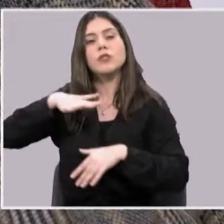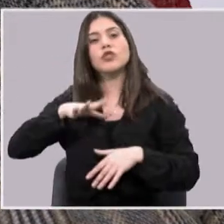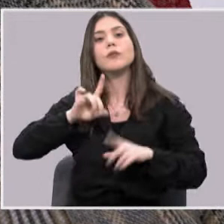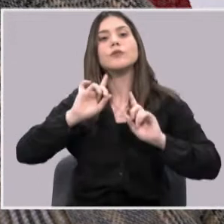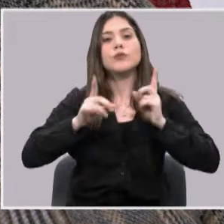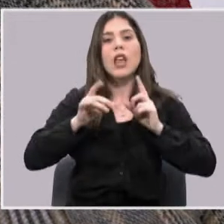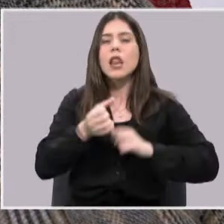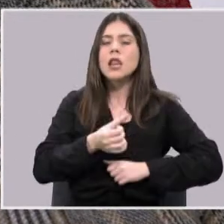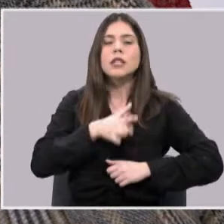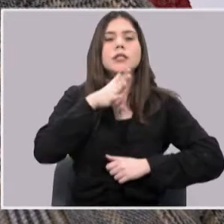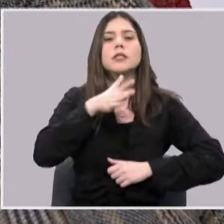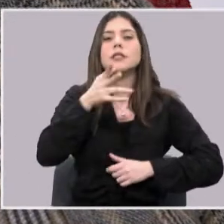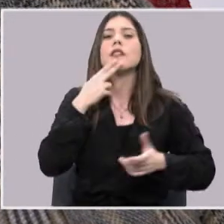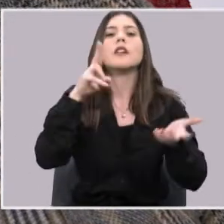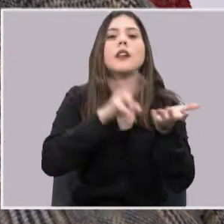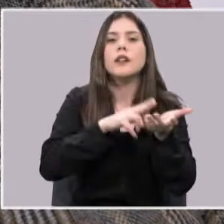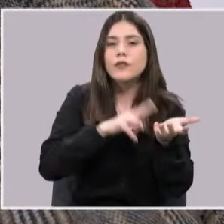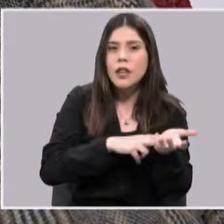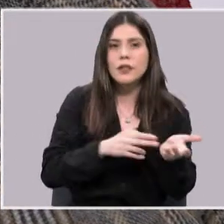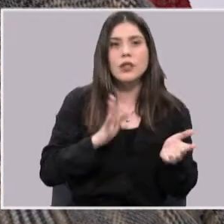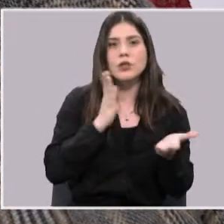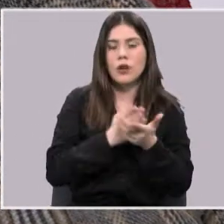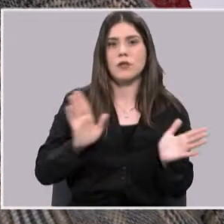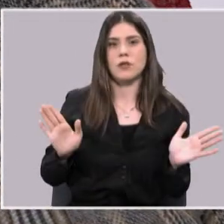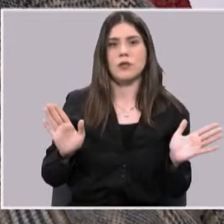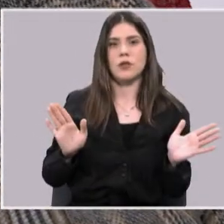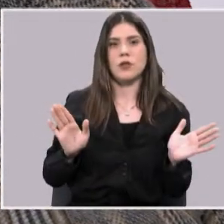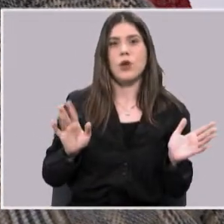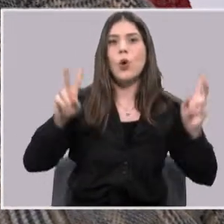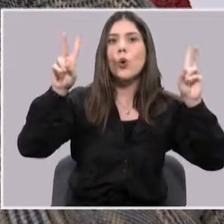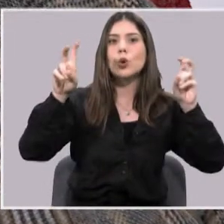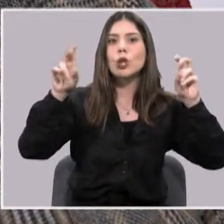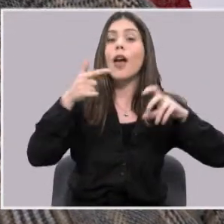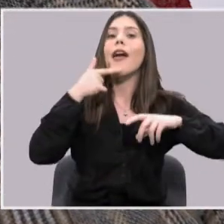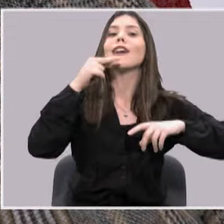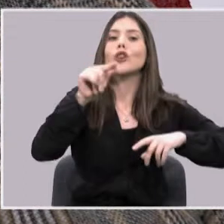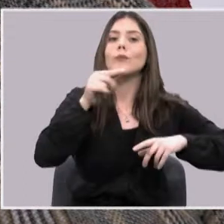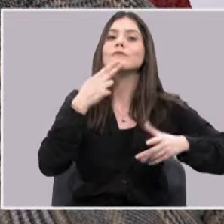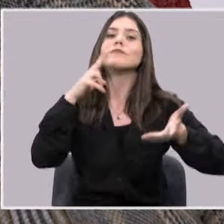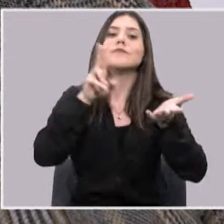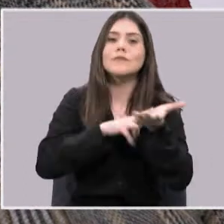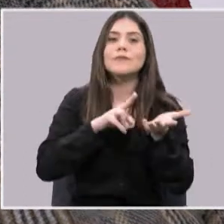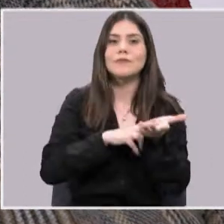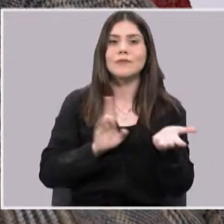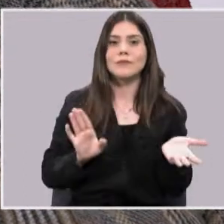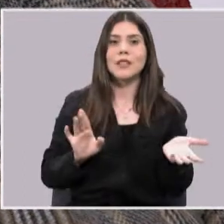Nós queremos fundamentalmente expor a verdade. Aliás, o nosso claim é em nome da